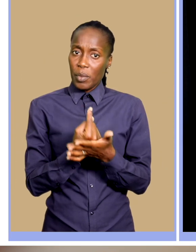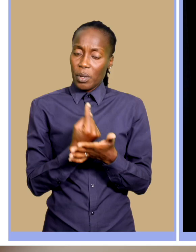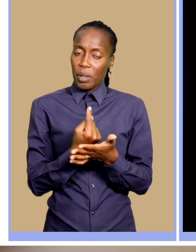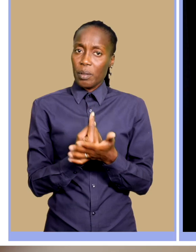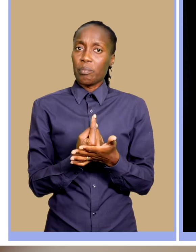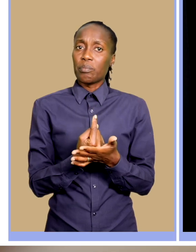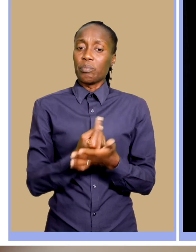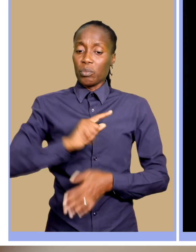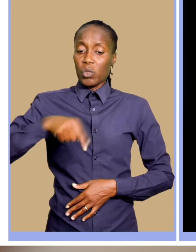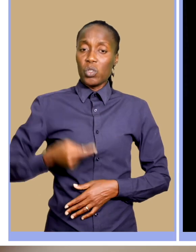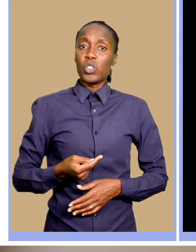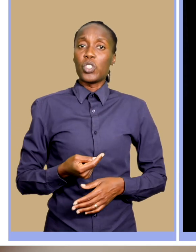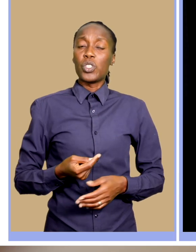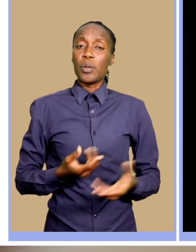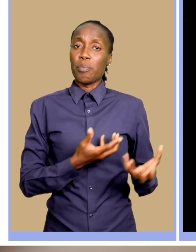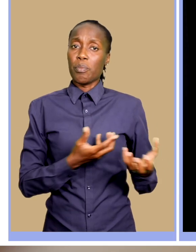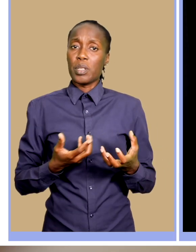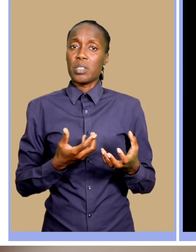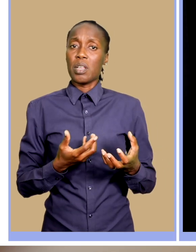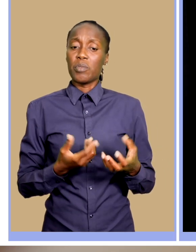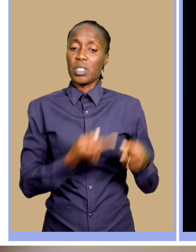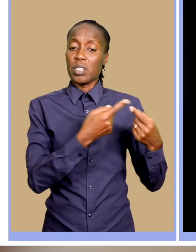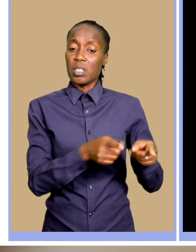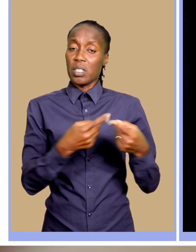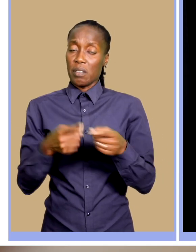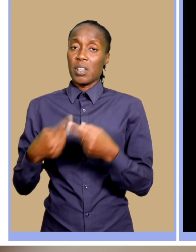aquela situação para sairmos